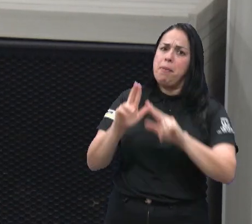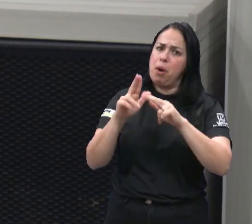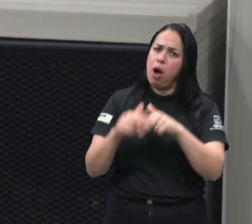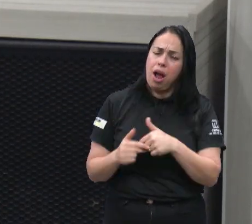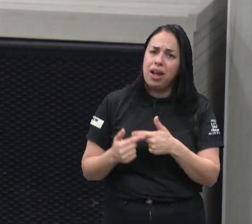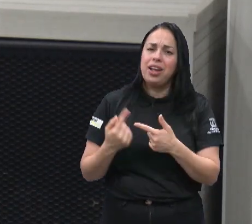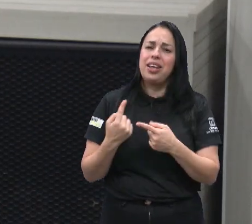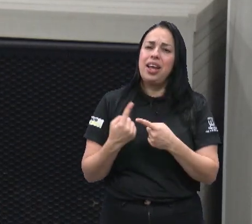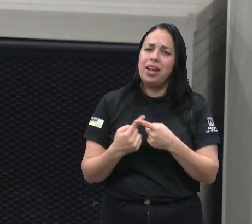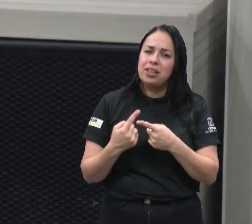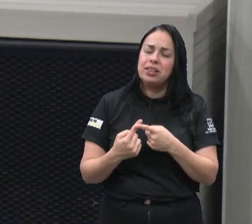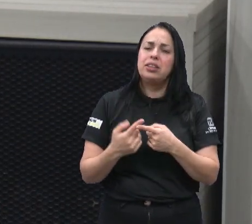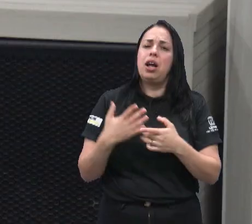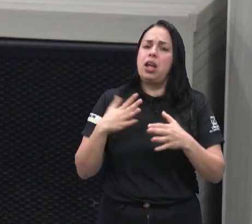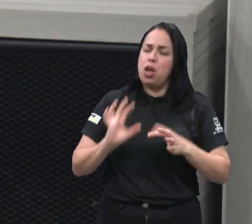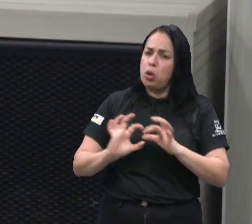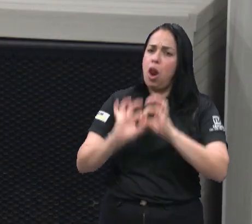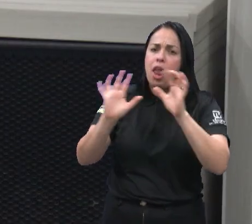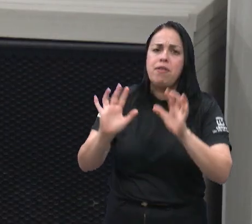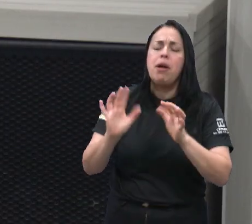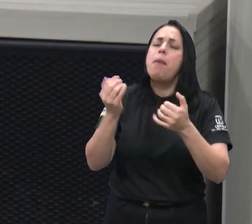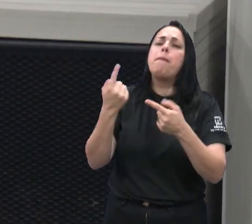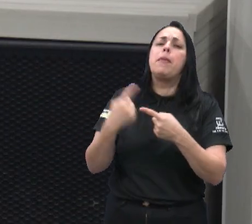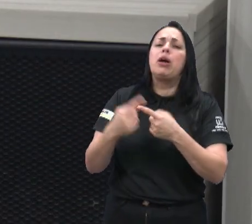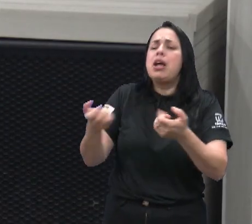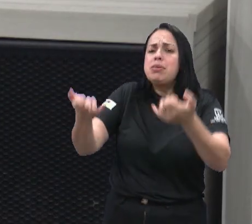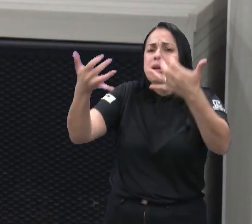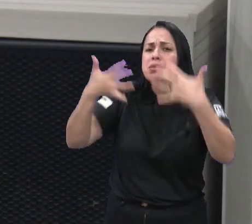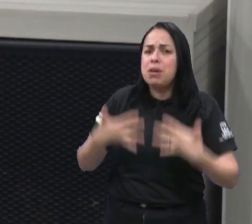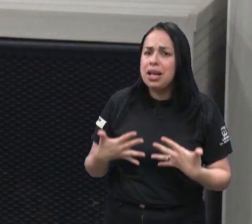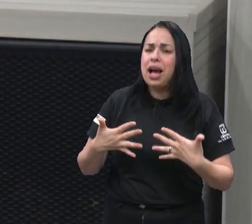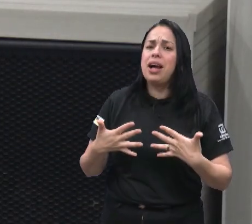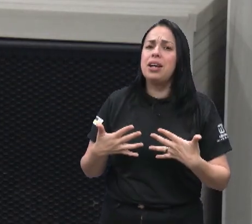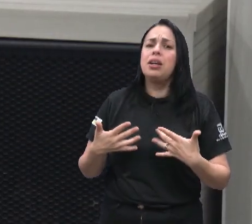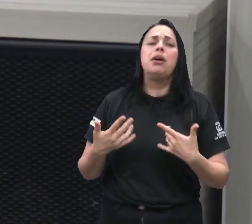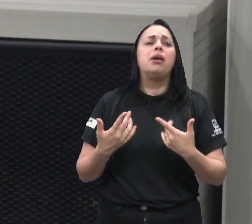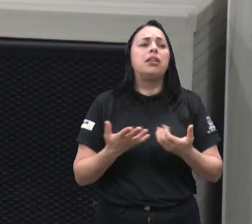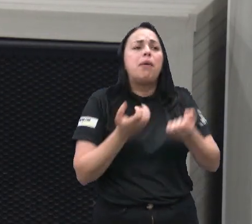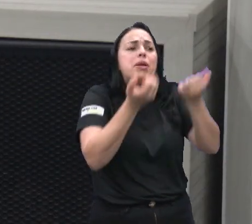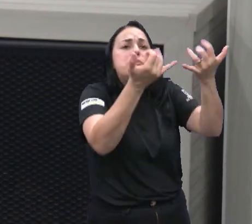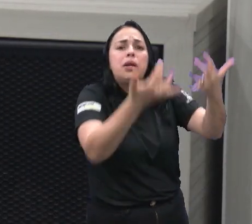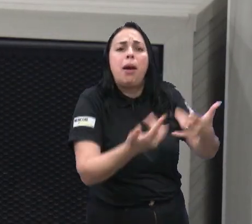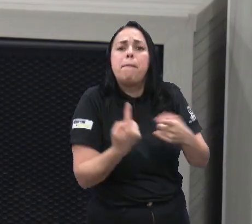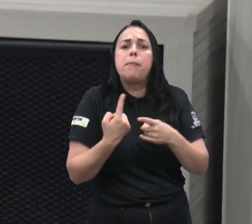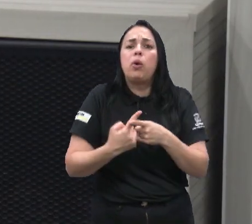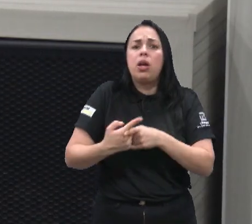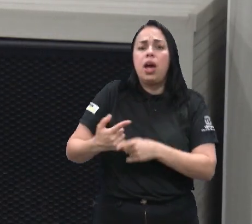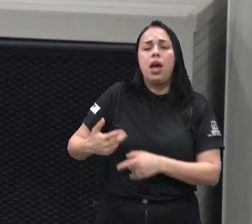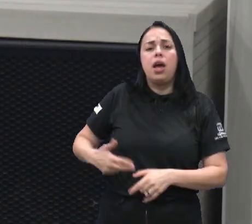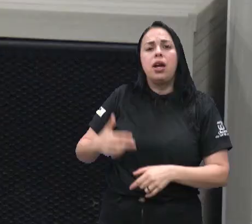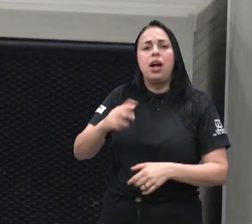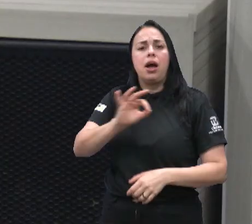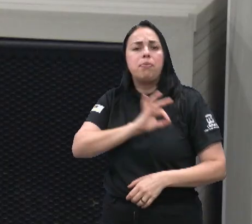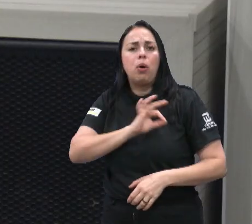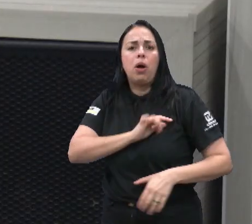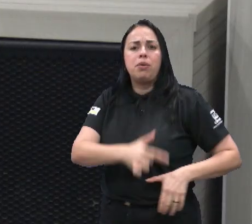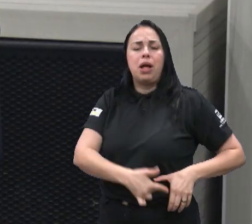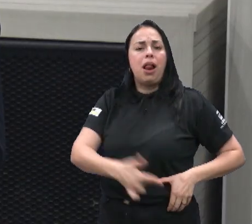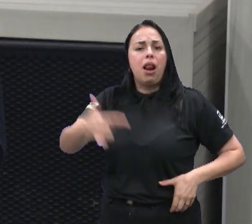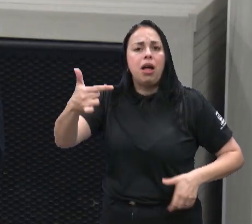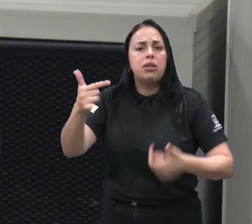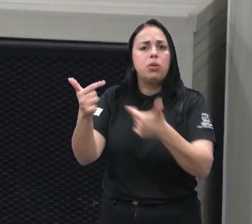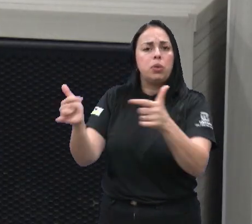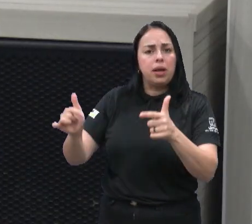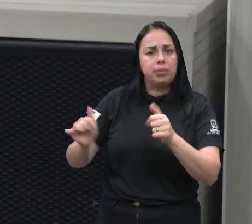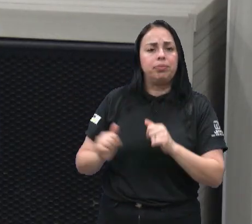me coloco à disposição, secretário, né, para a gente levar à luz também a esses e-mails, esses WhatsApps que estão